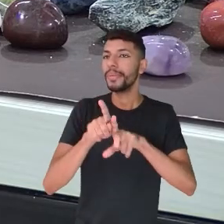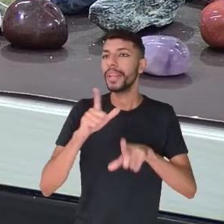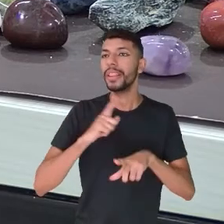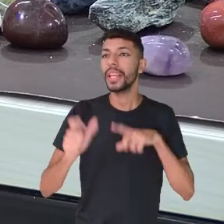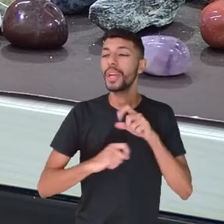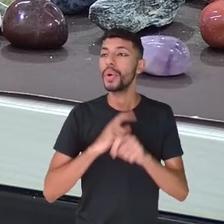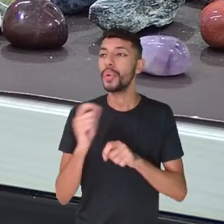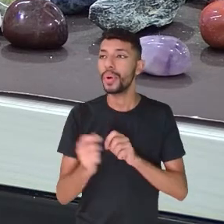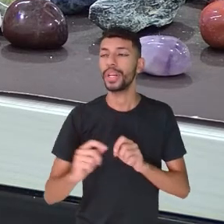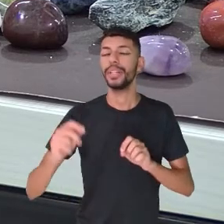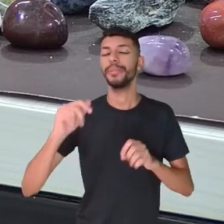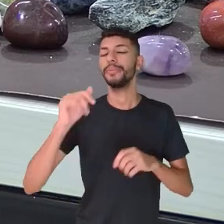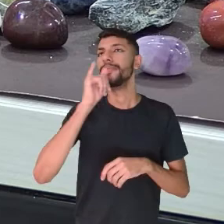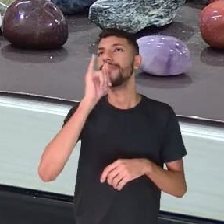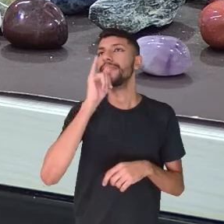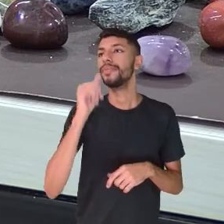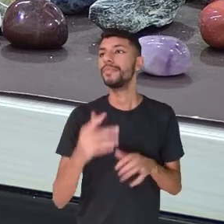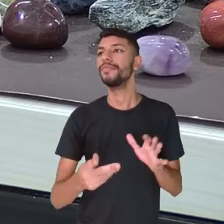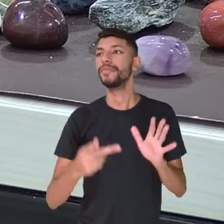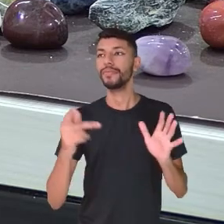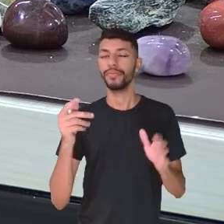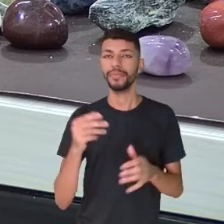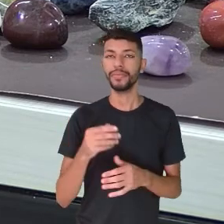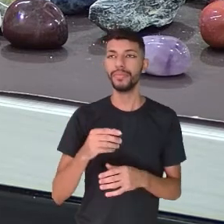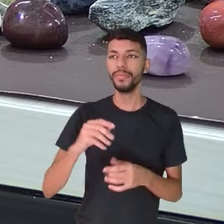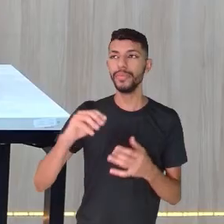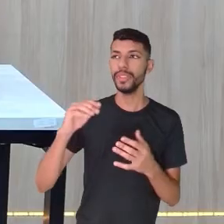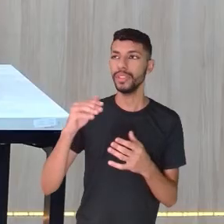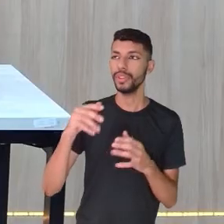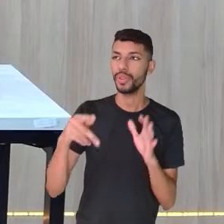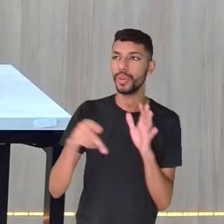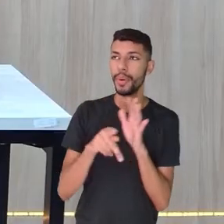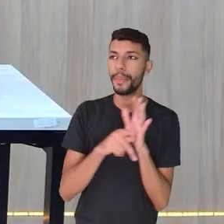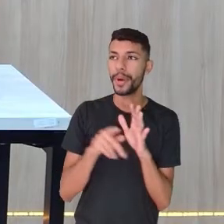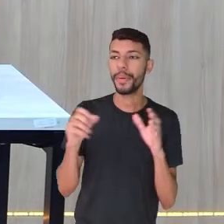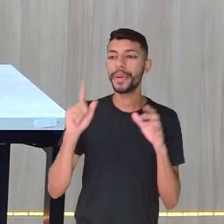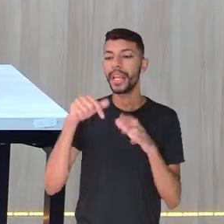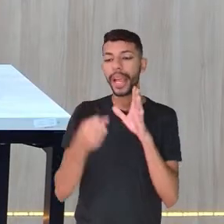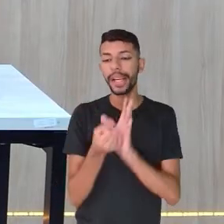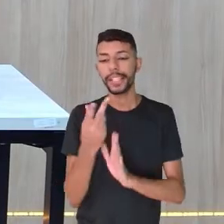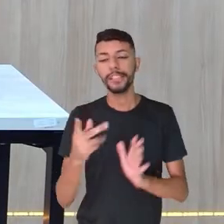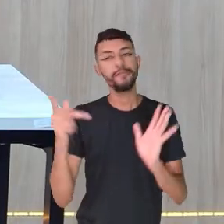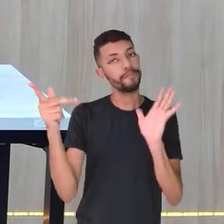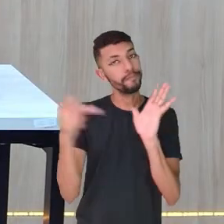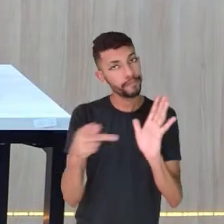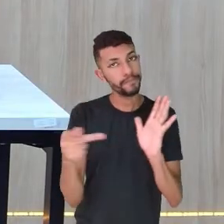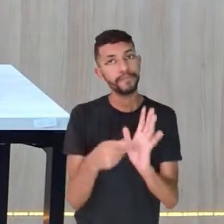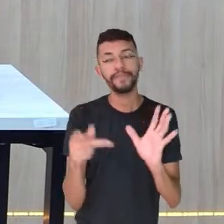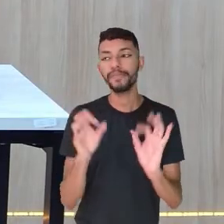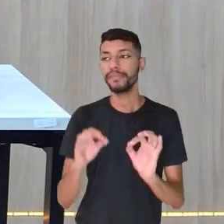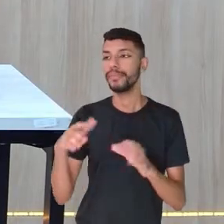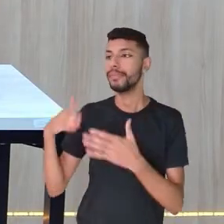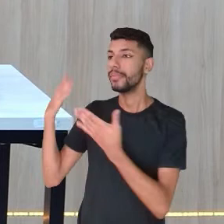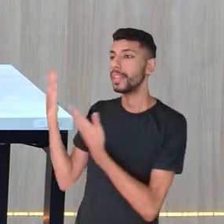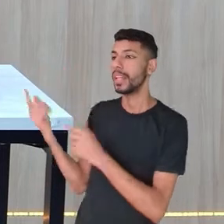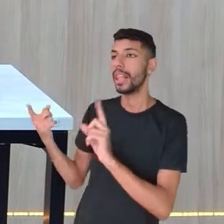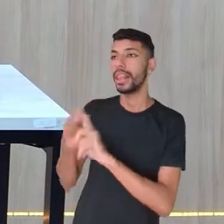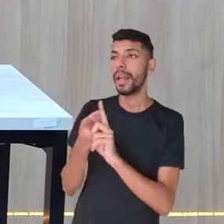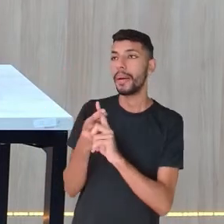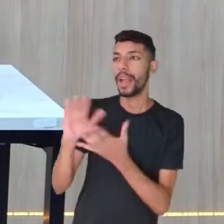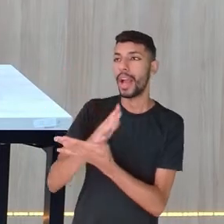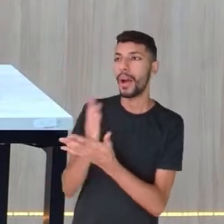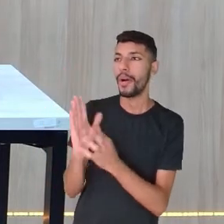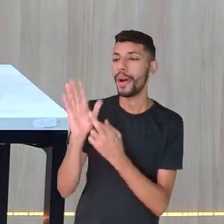questão aí das bijuterias feitas com rocha mesmo. E aqui algumas representações, que eu